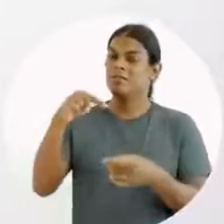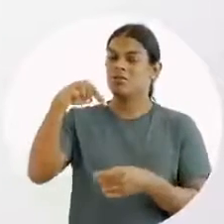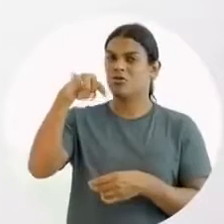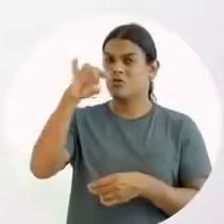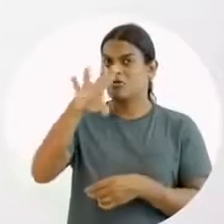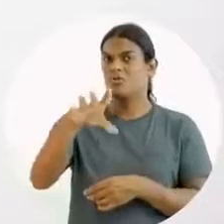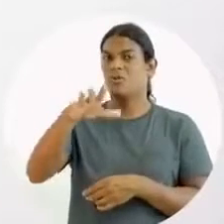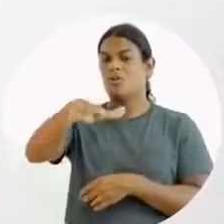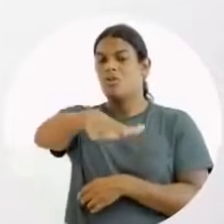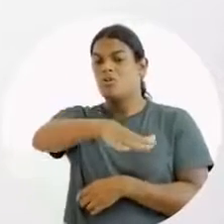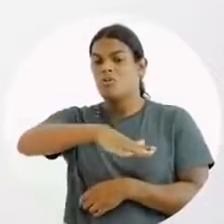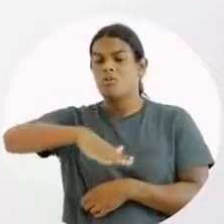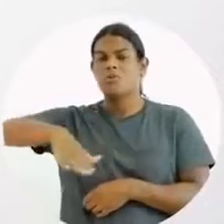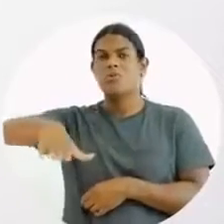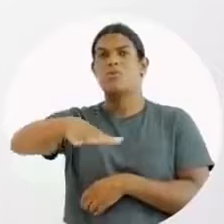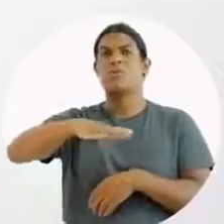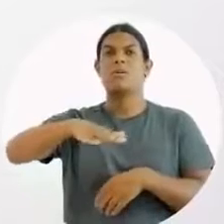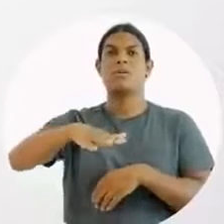outros lugares. Isso foi muito